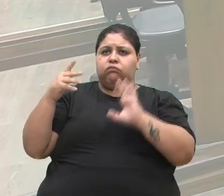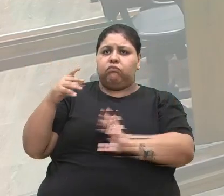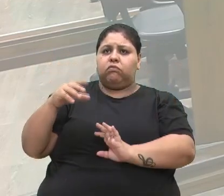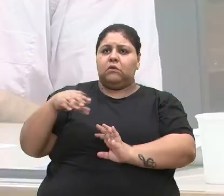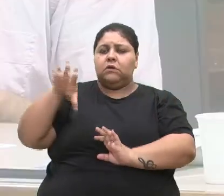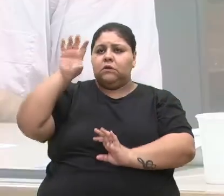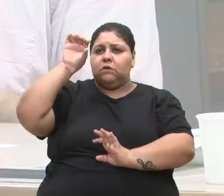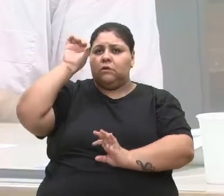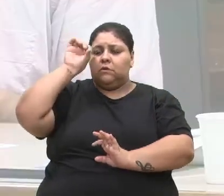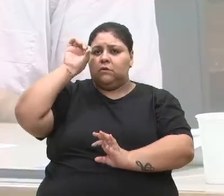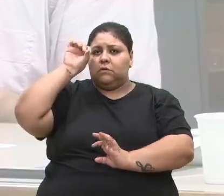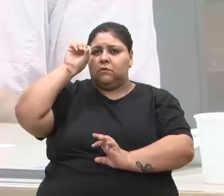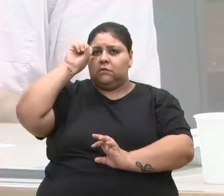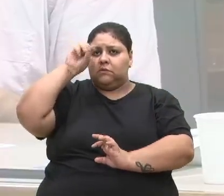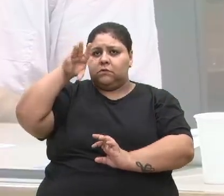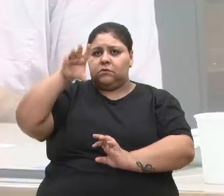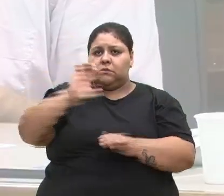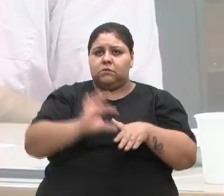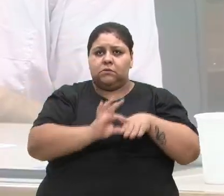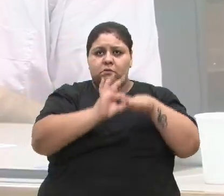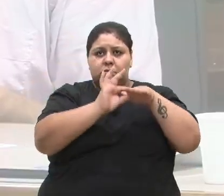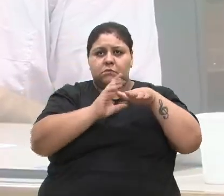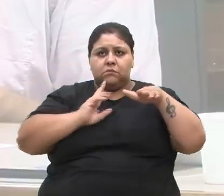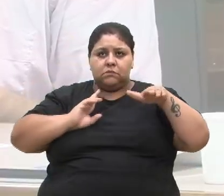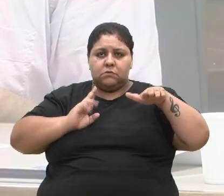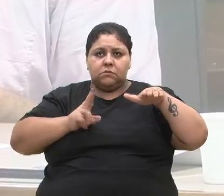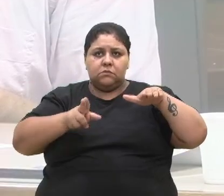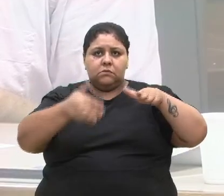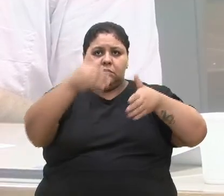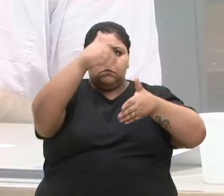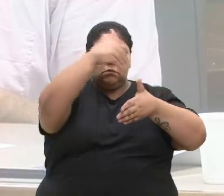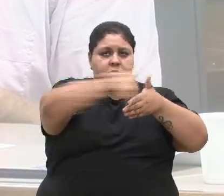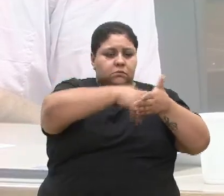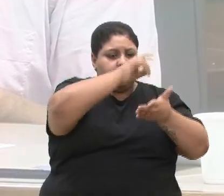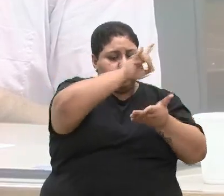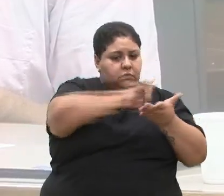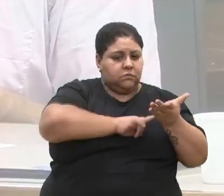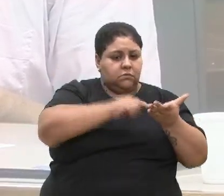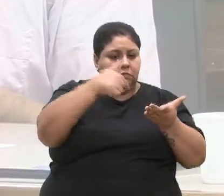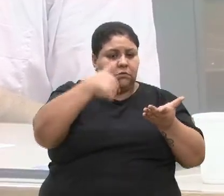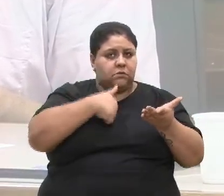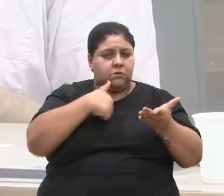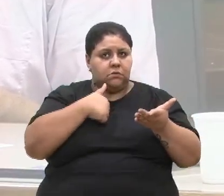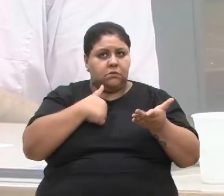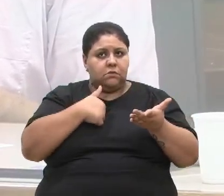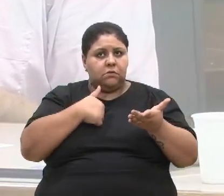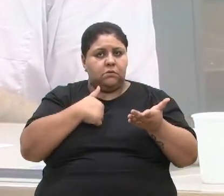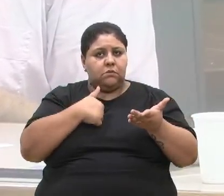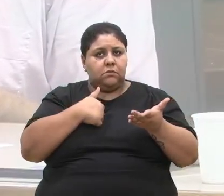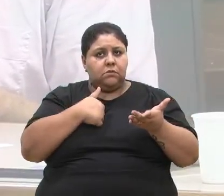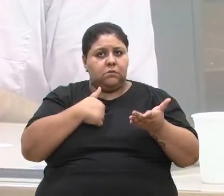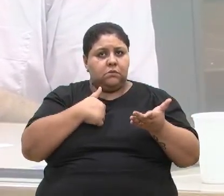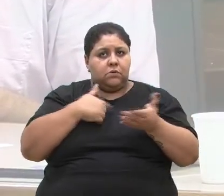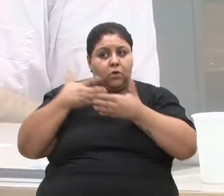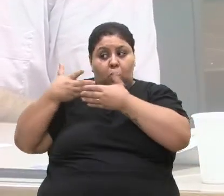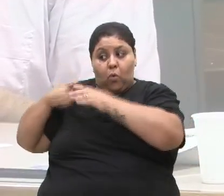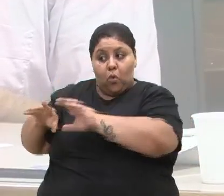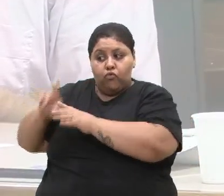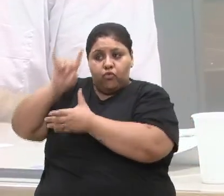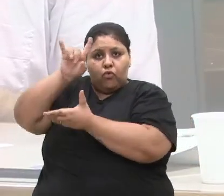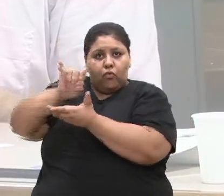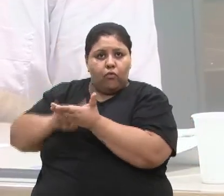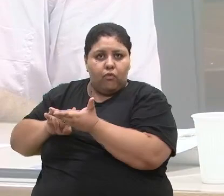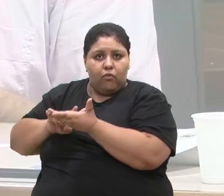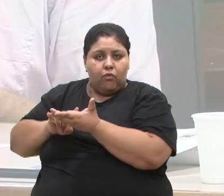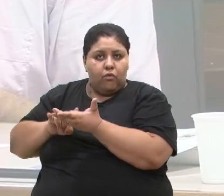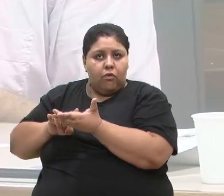né? Que manteve a posição e votou pelo parecer. Eu estava para votar, inclusive, contra o parecer, né, a